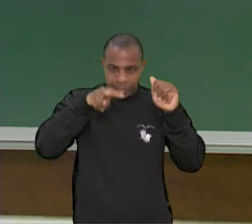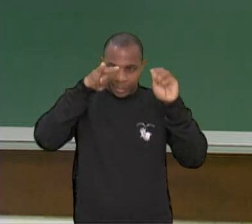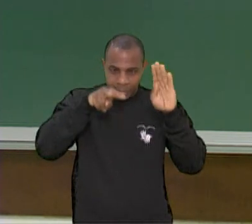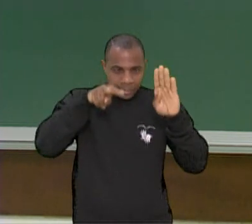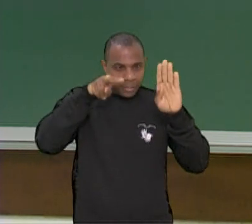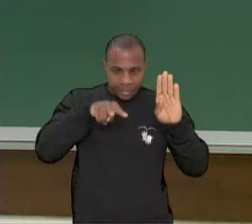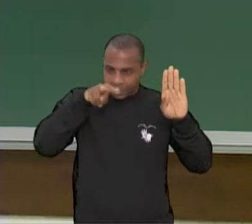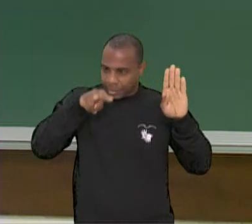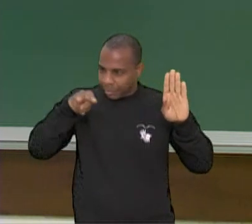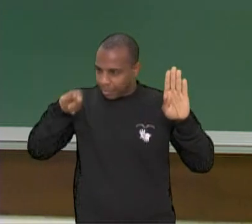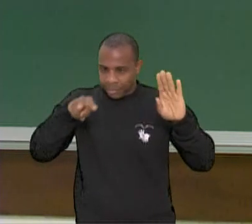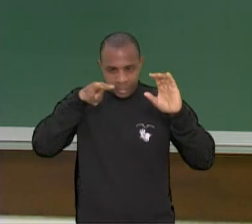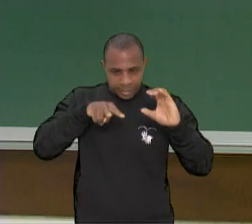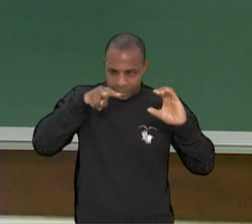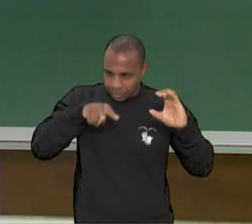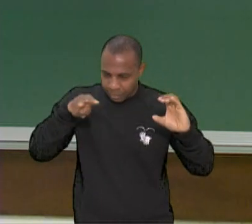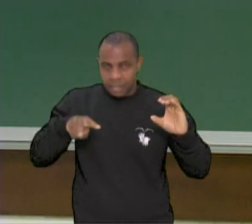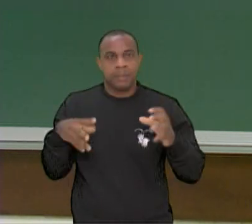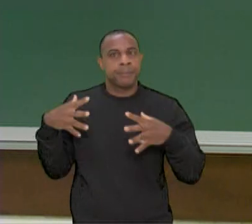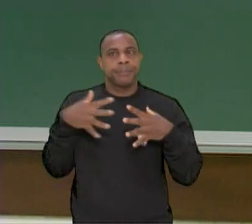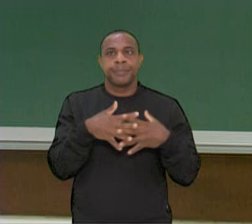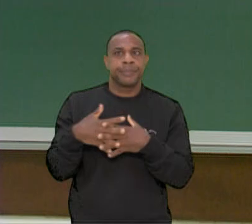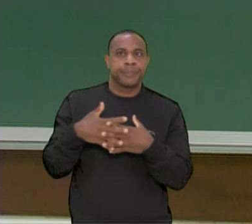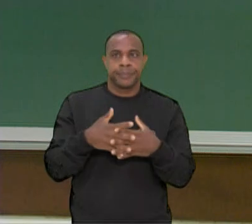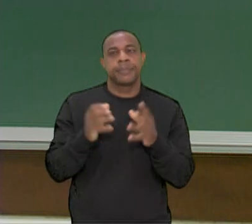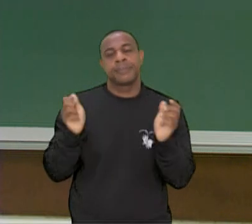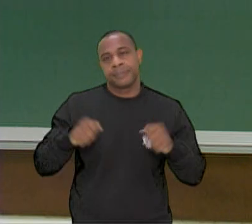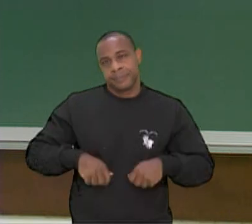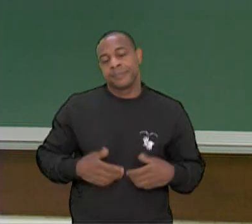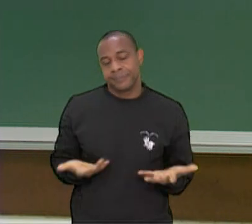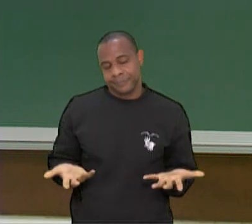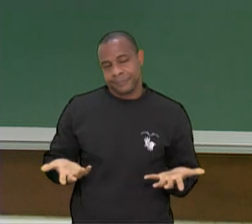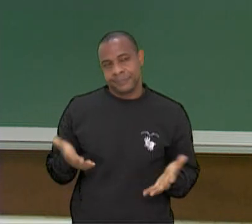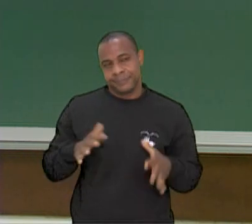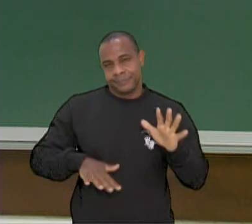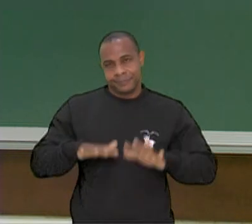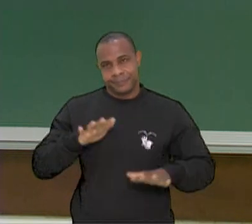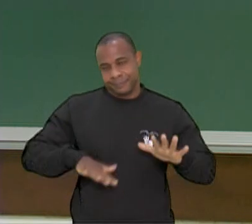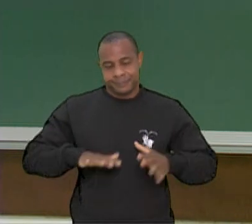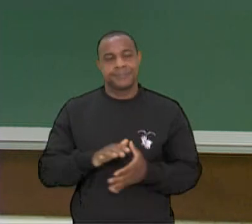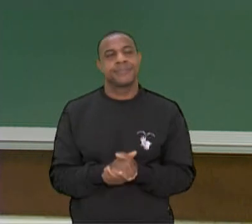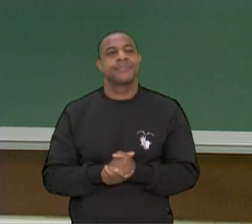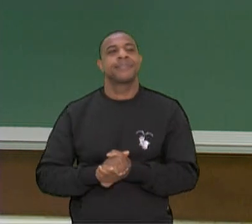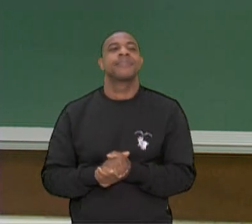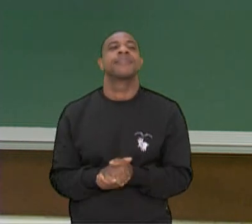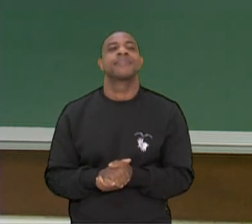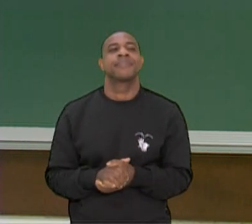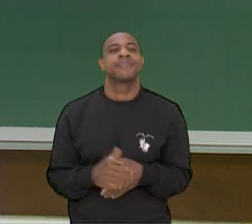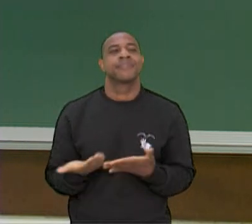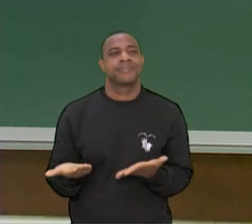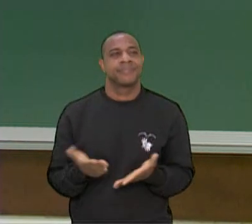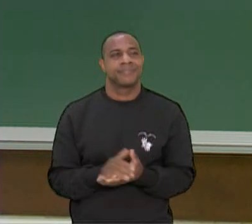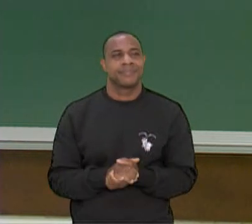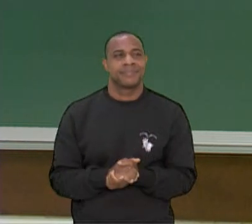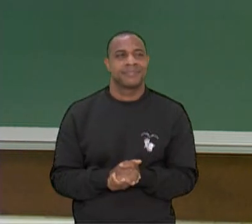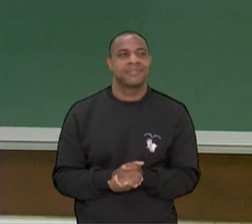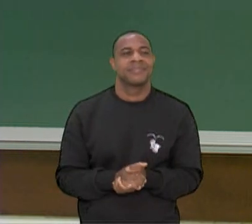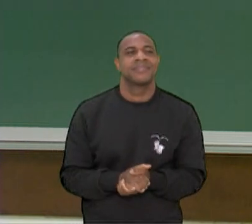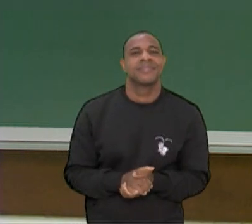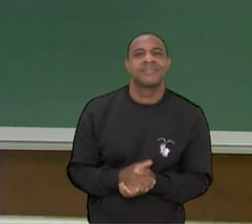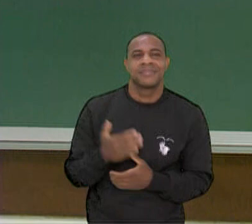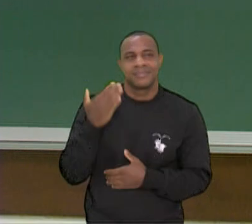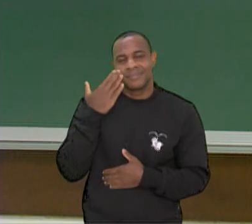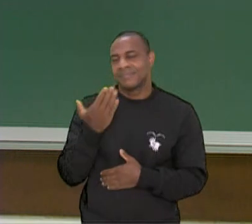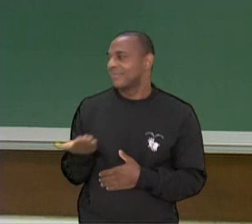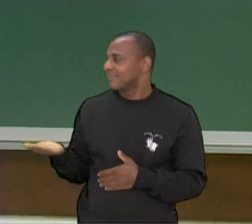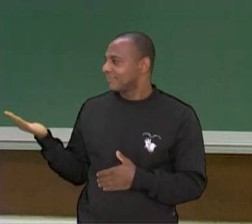cabeça e você pode acabar trocando o certo do conteúdo que você já sabe pelo duvidoso, que são os distratores. Hein? Não sei? Vamos